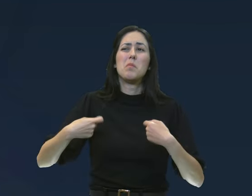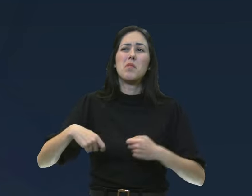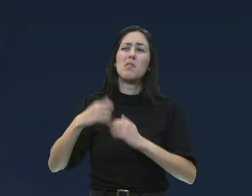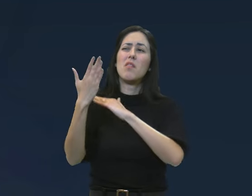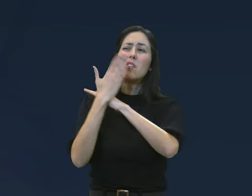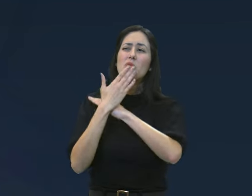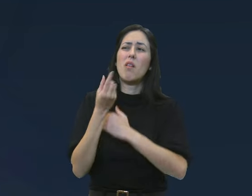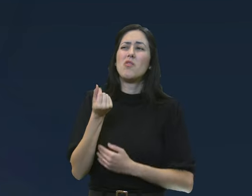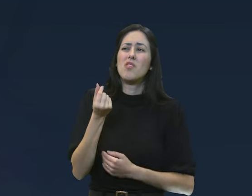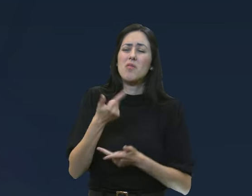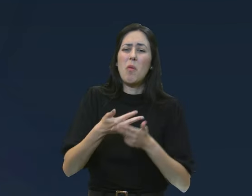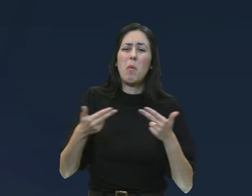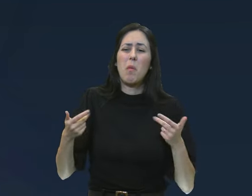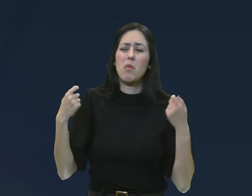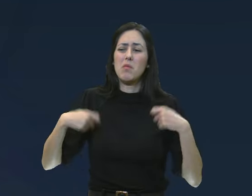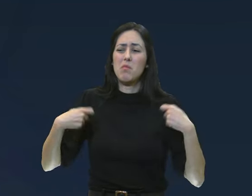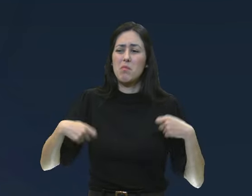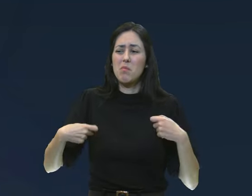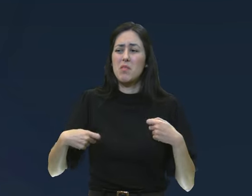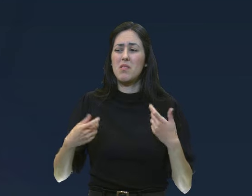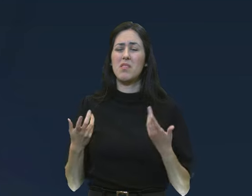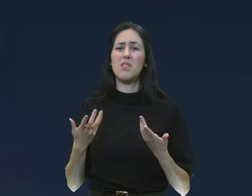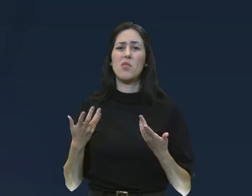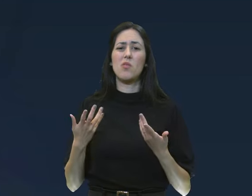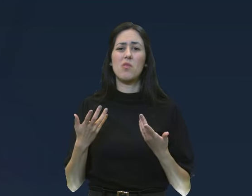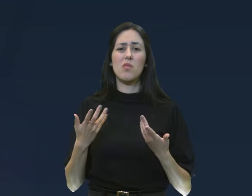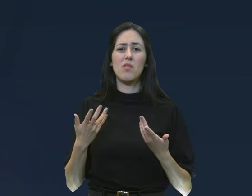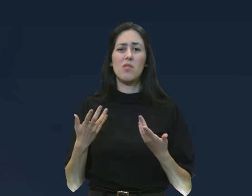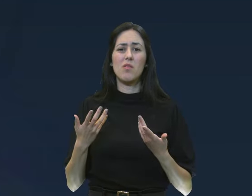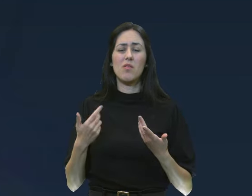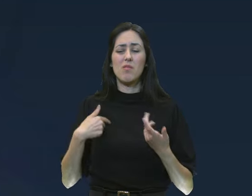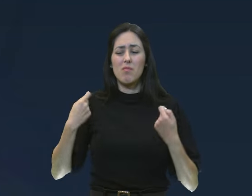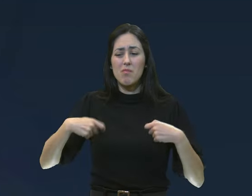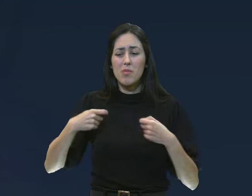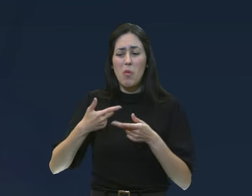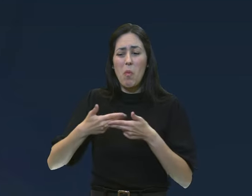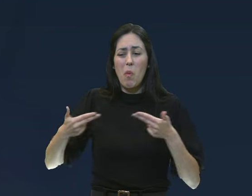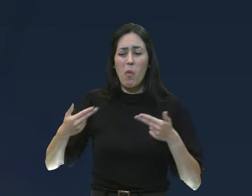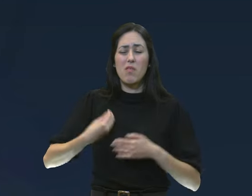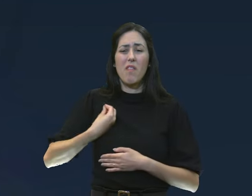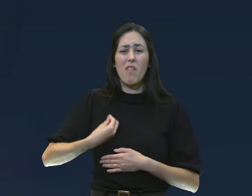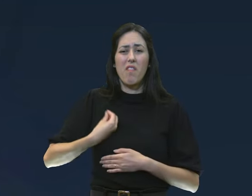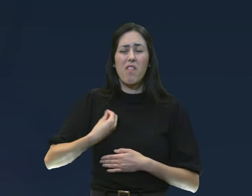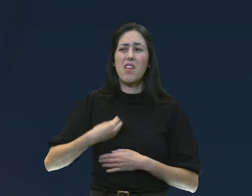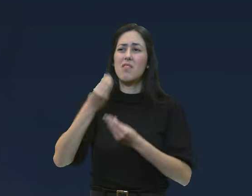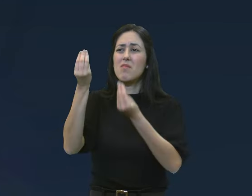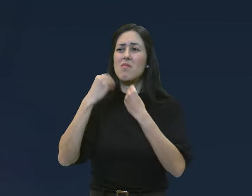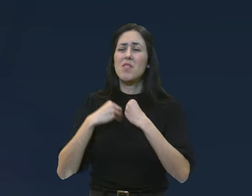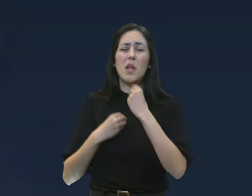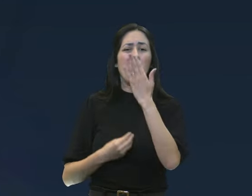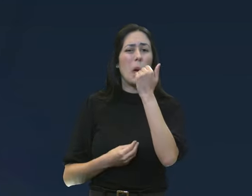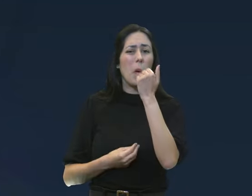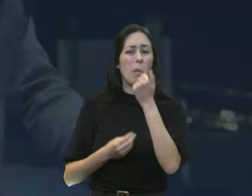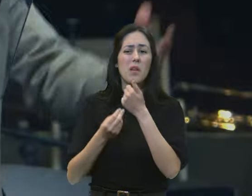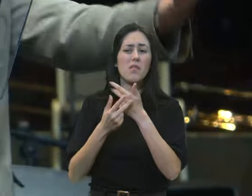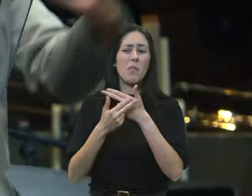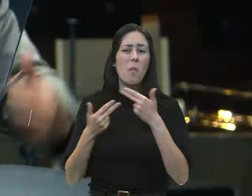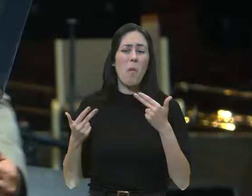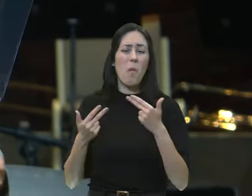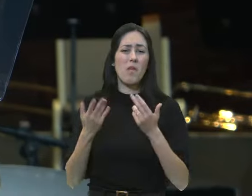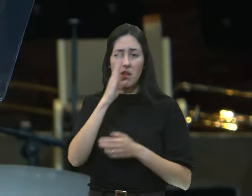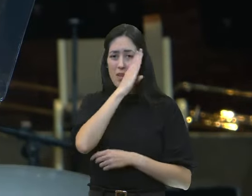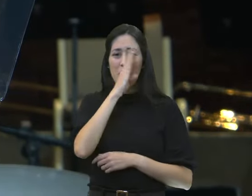dinheiro, alguma coisa, algum recurso para a hora seguinte, para tentar algum alimento, alguma coisa. Esse